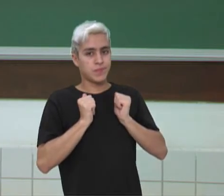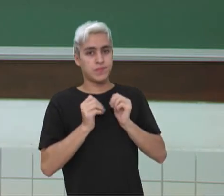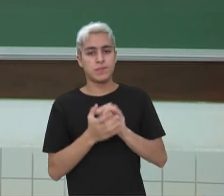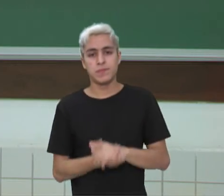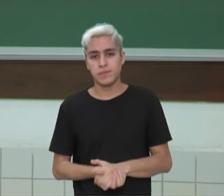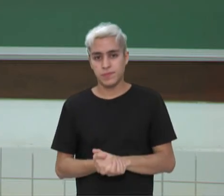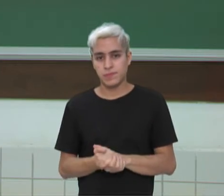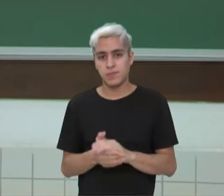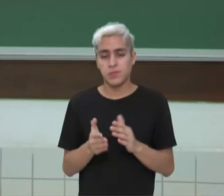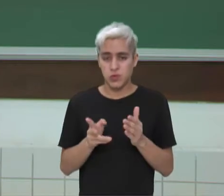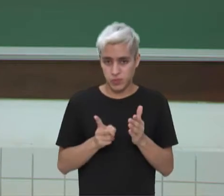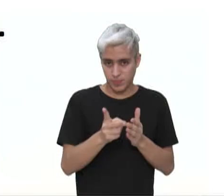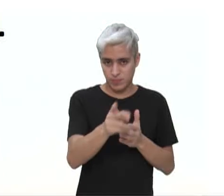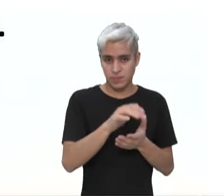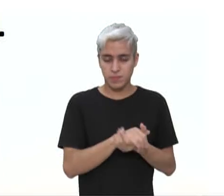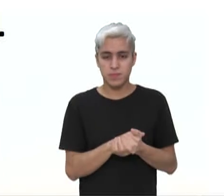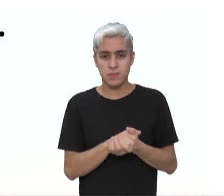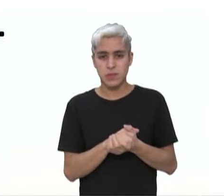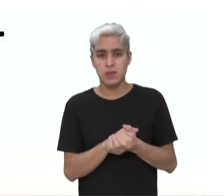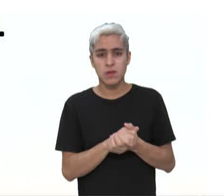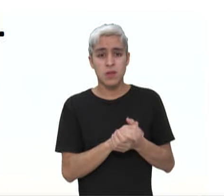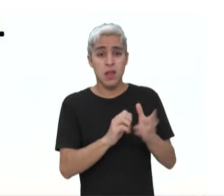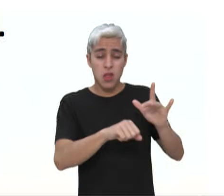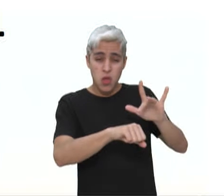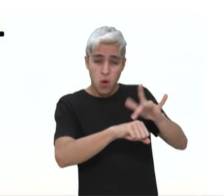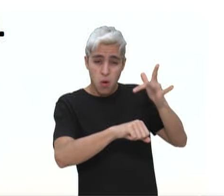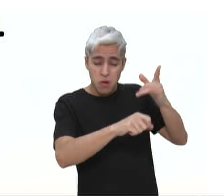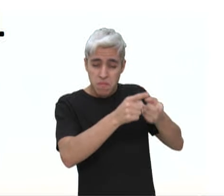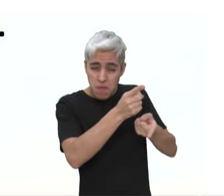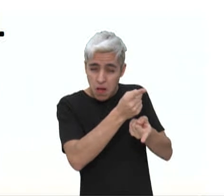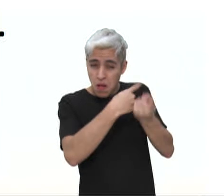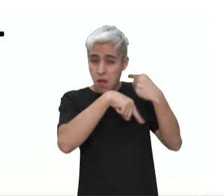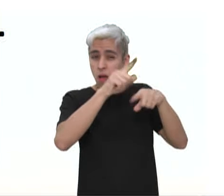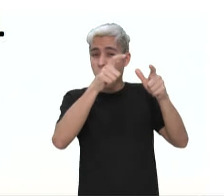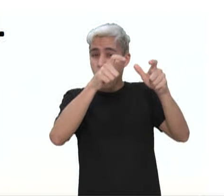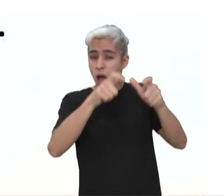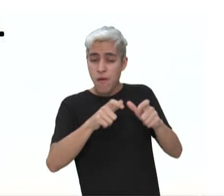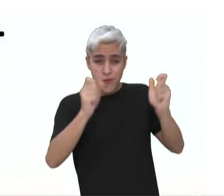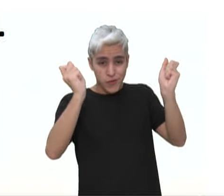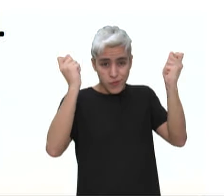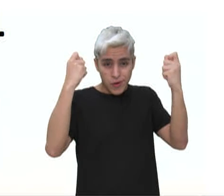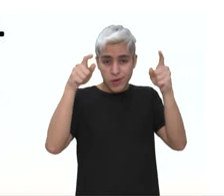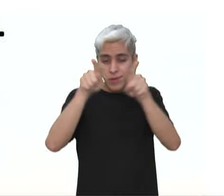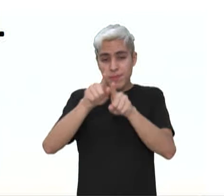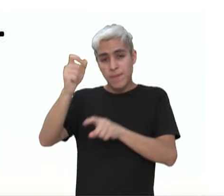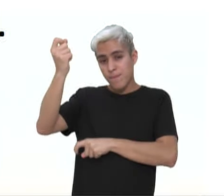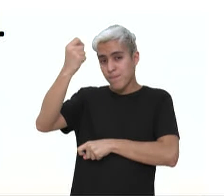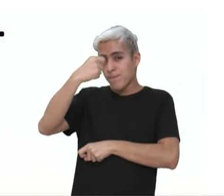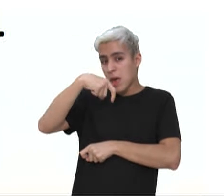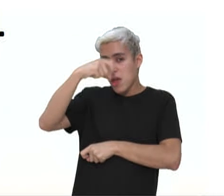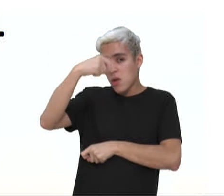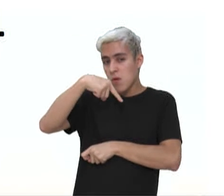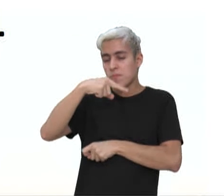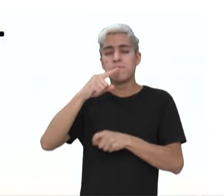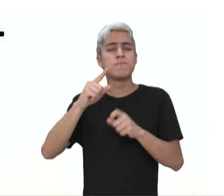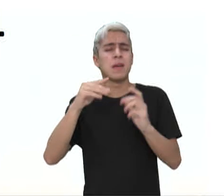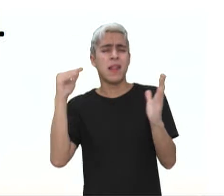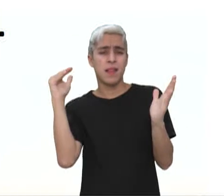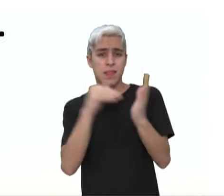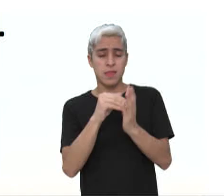Seguindo, o apogeu do ouro e da prata na região do México e do Peru foi mais ou menos